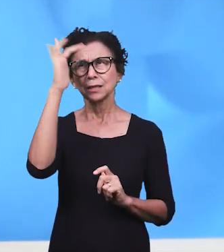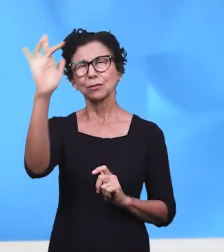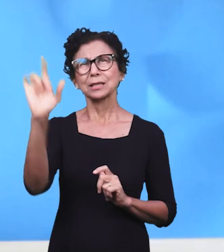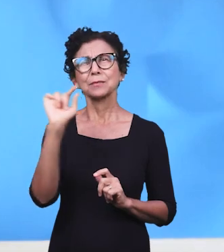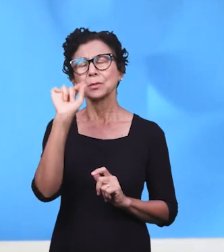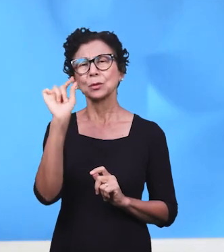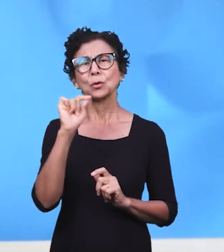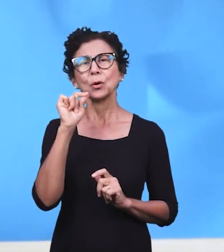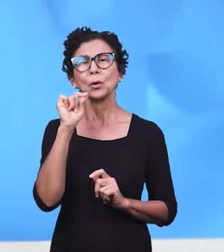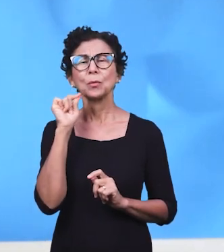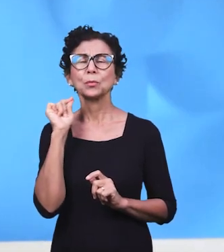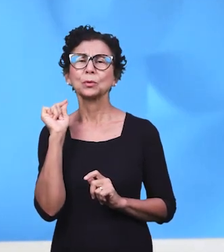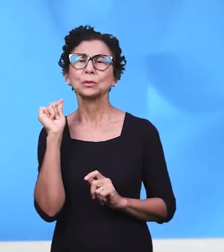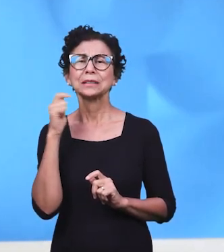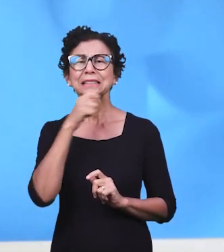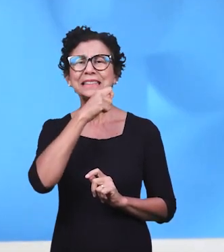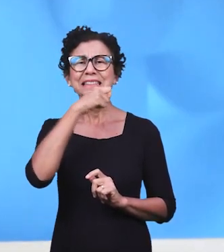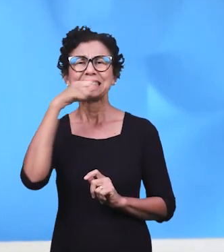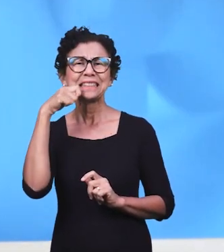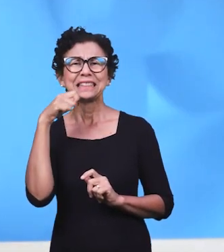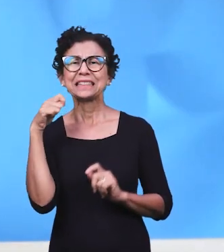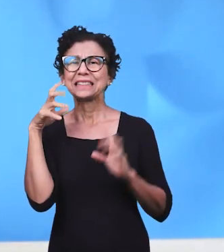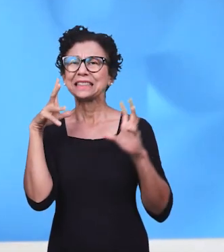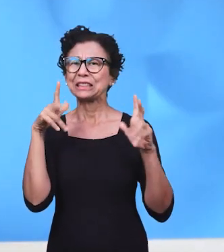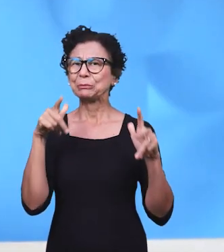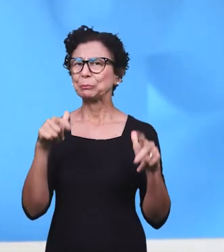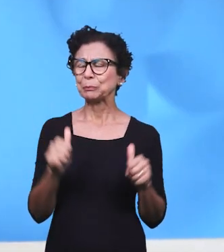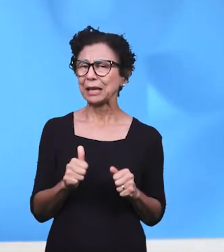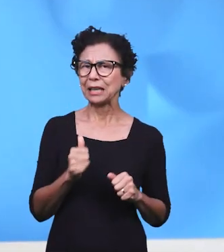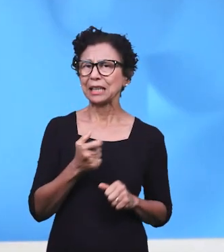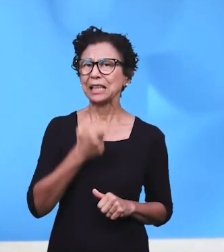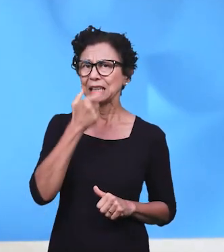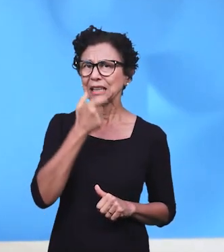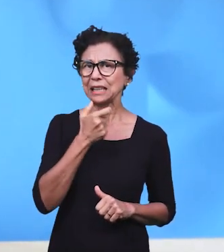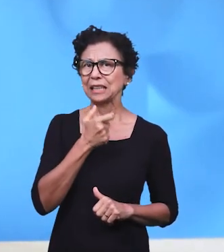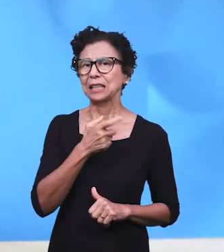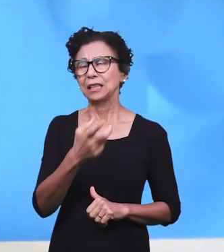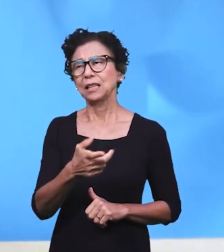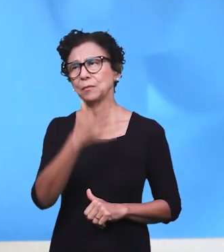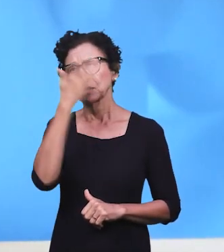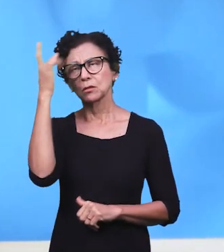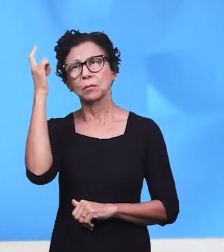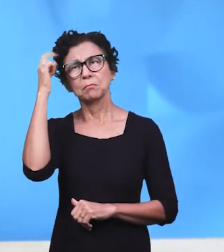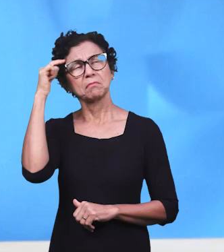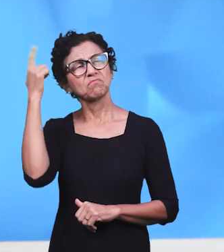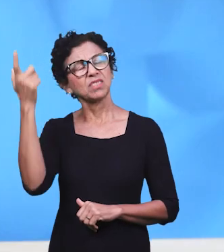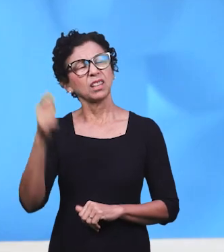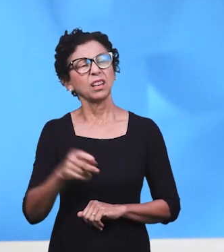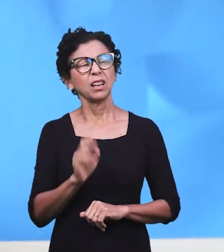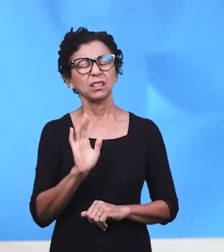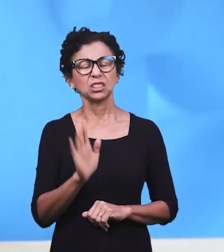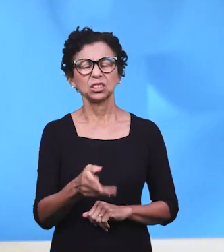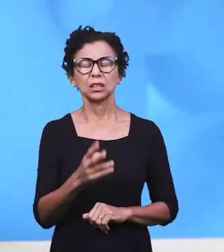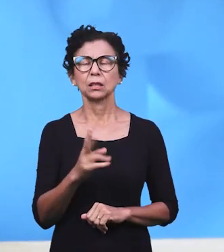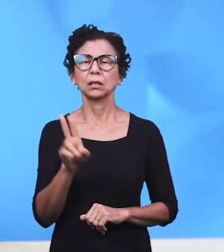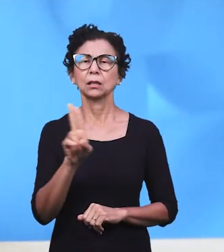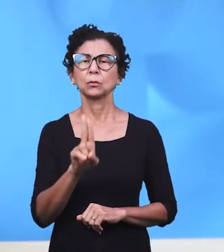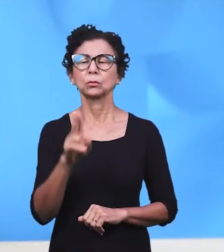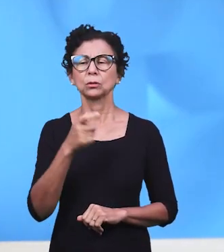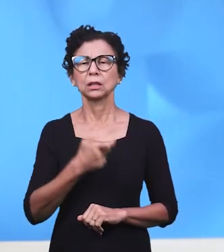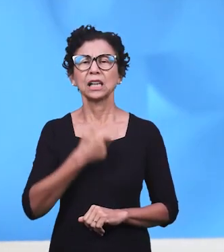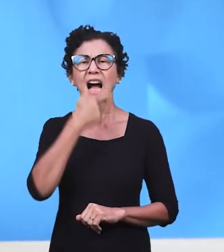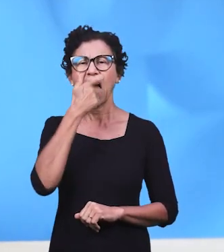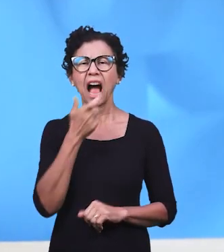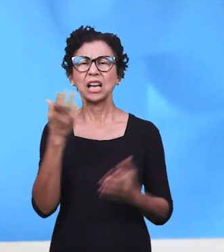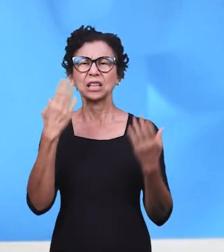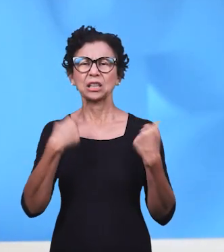como higienizar, como manter essas próteses, né? Porque tem aquele pensamento, né, pastor? Uma vez que eu tenho a prótese,